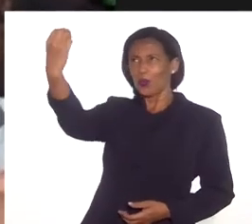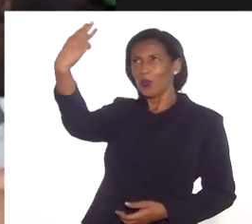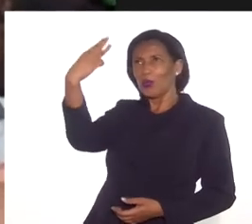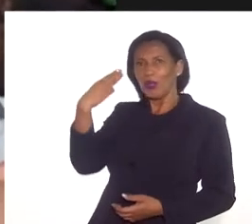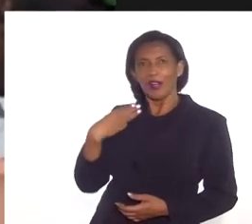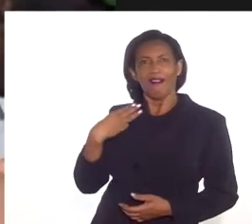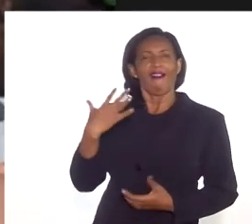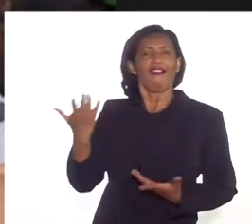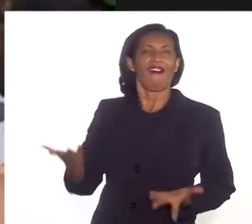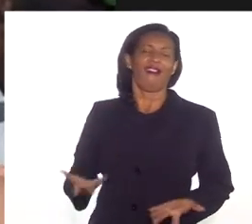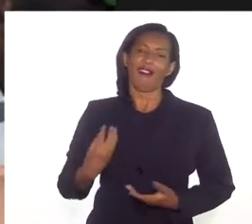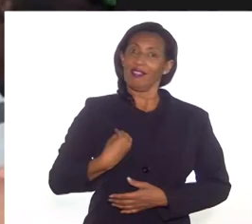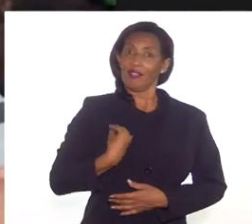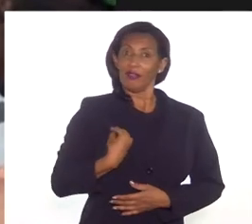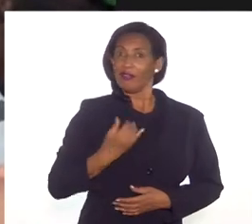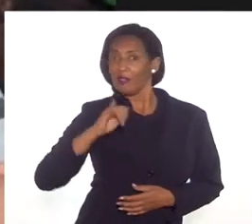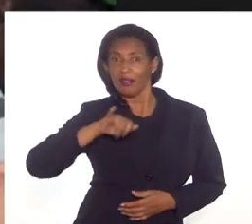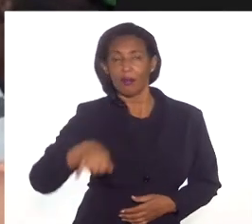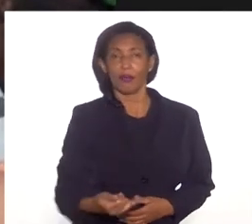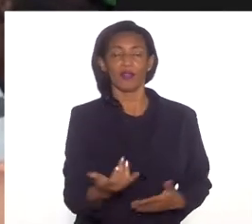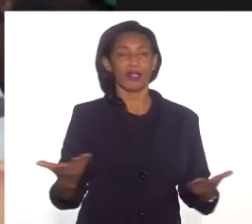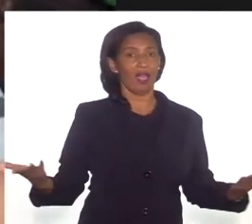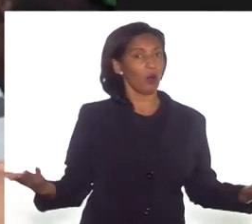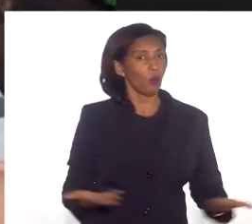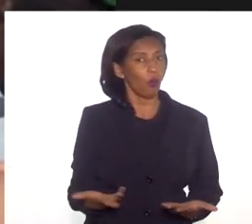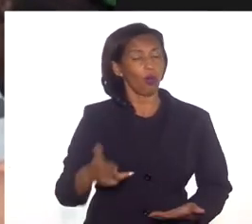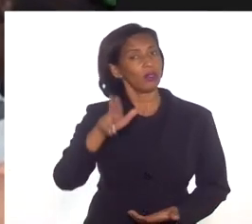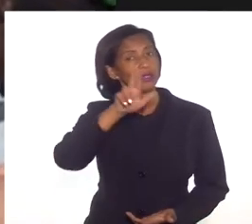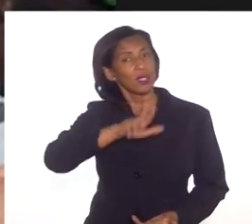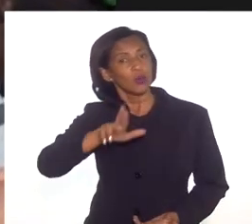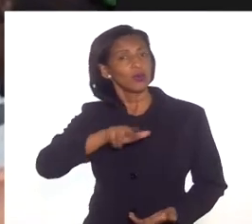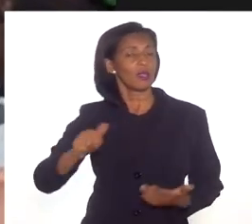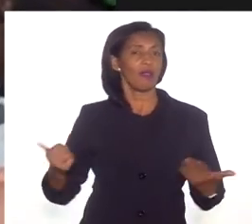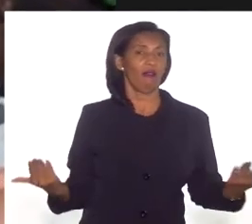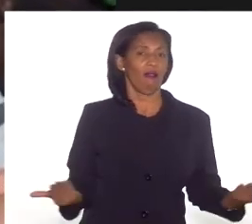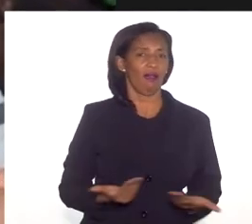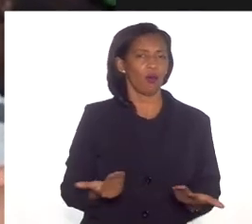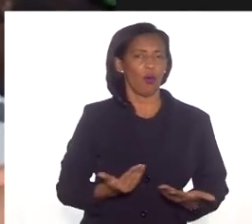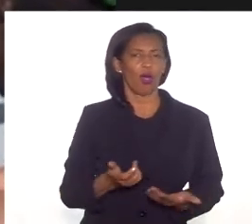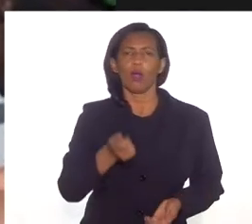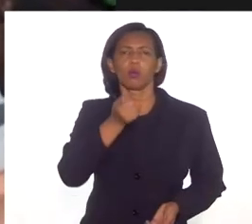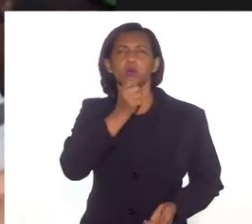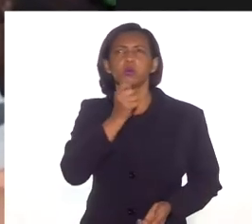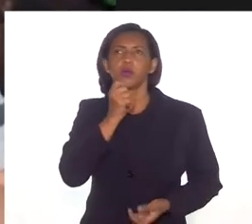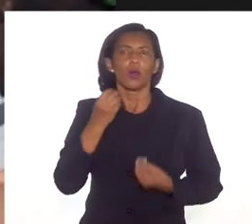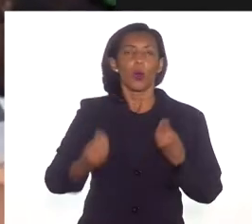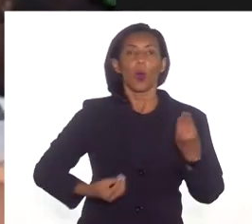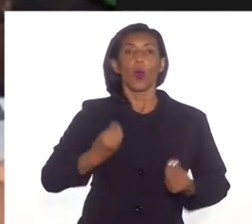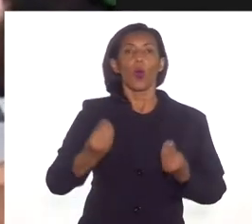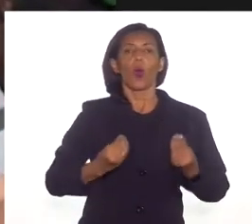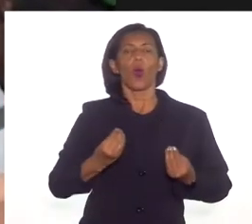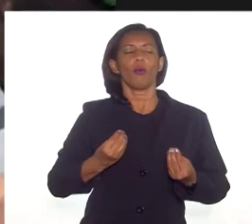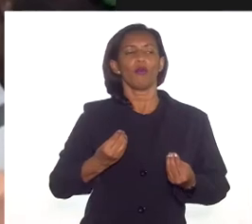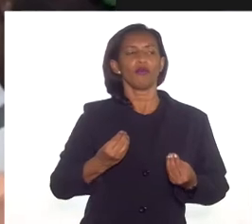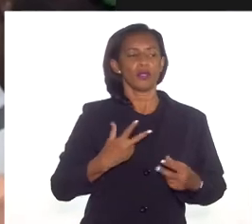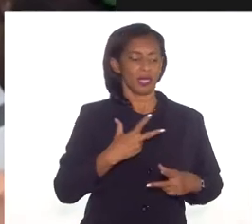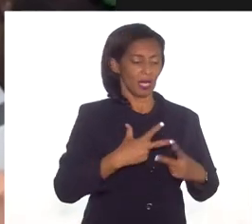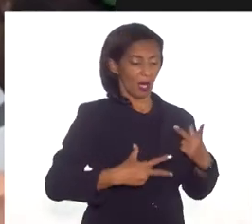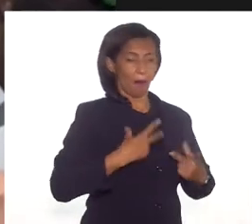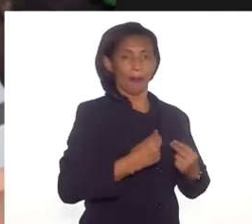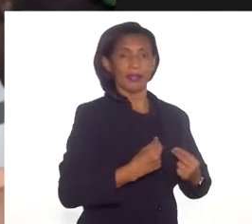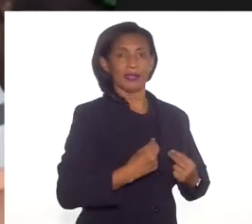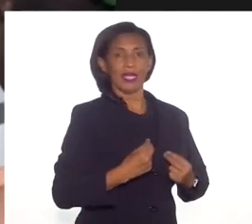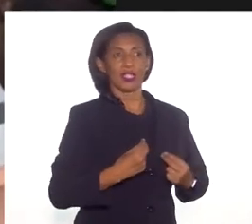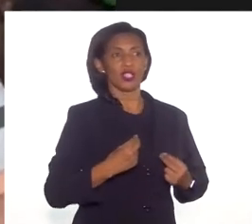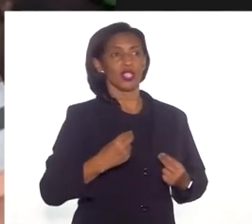nós recebemos, nós temos que vivê-lo agora, temos que usá-lo agora. Não existe possibilidade de você ganhar um presente